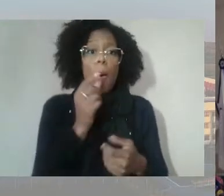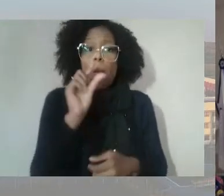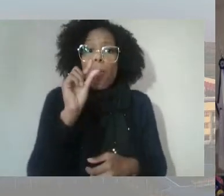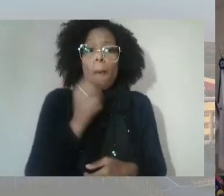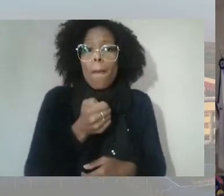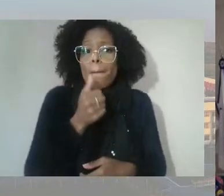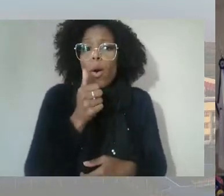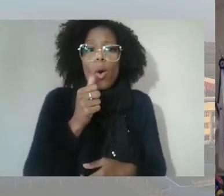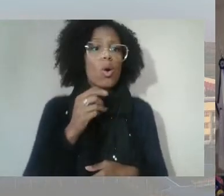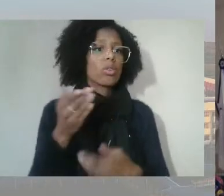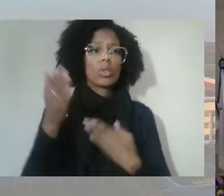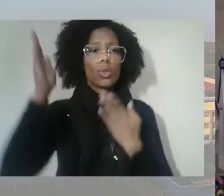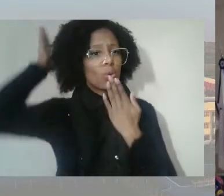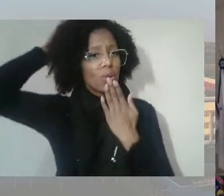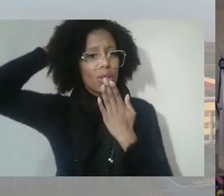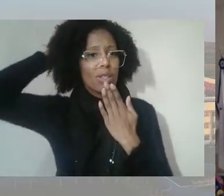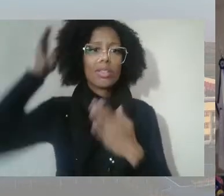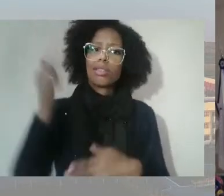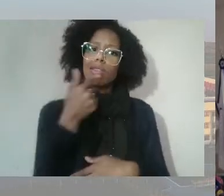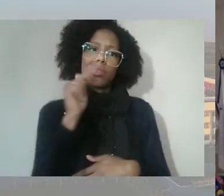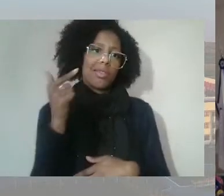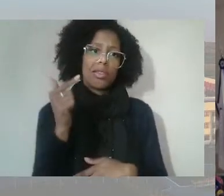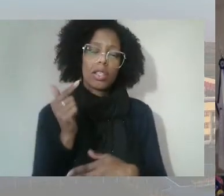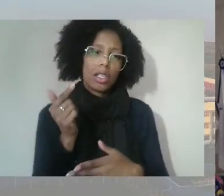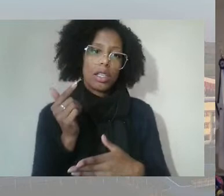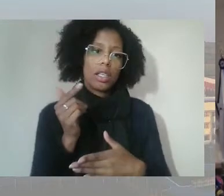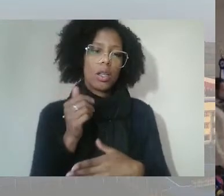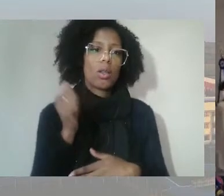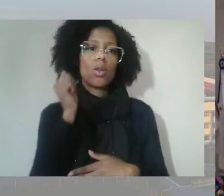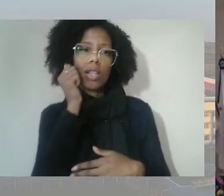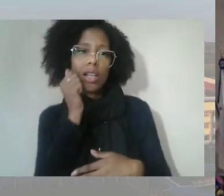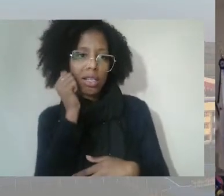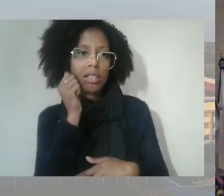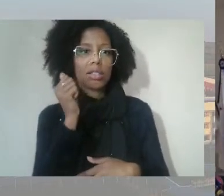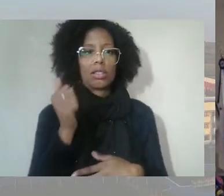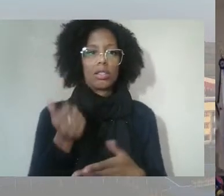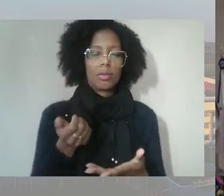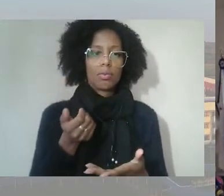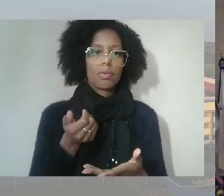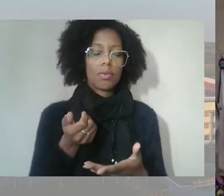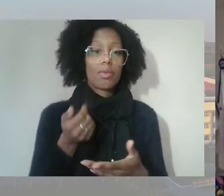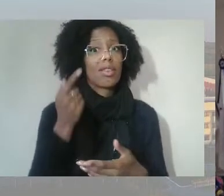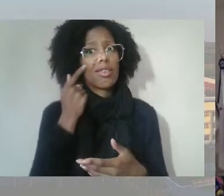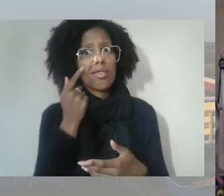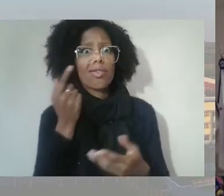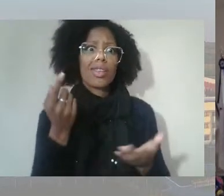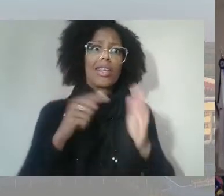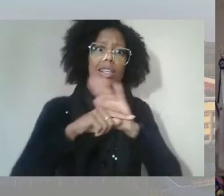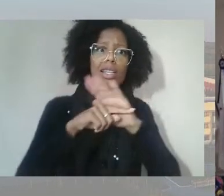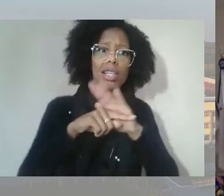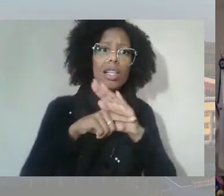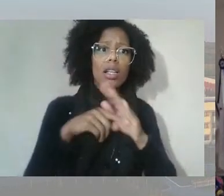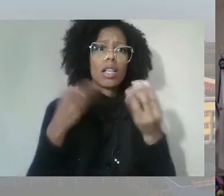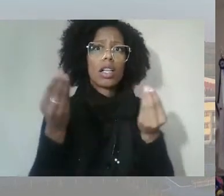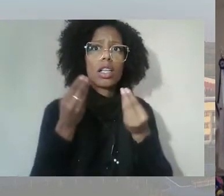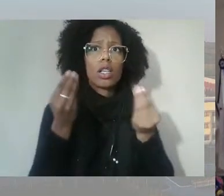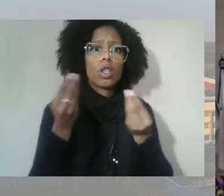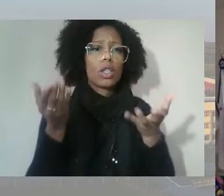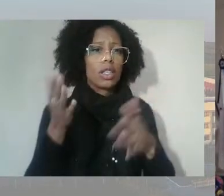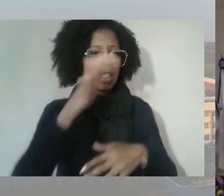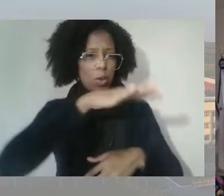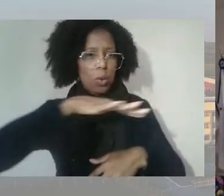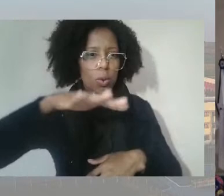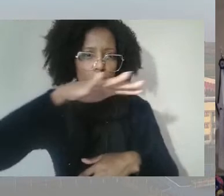povos indígenas, negros e negras, ou que fujam da lógica do continente